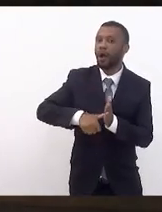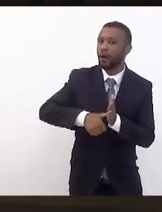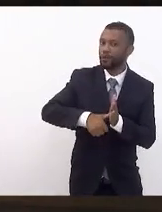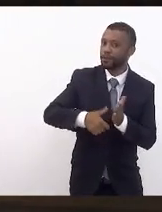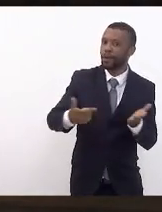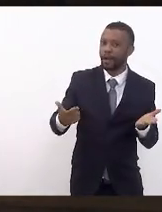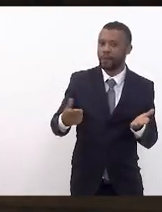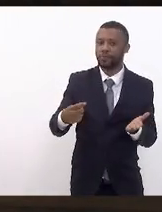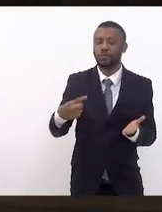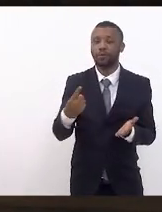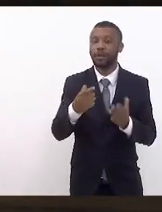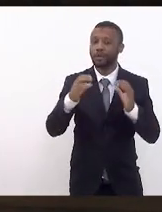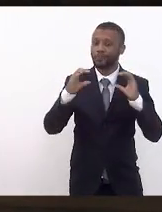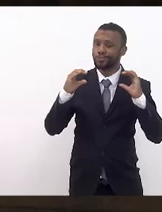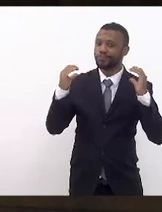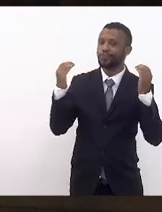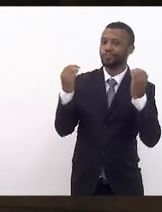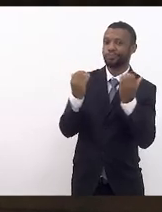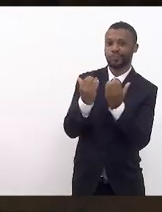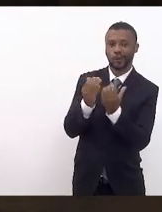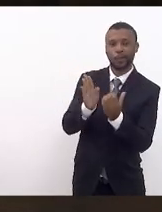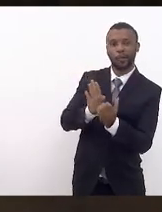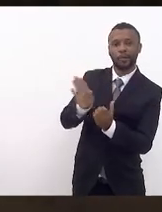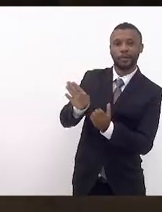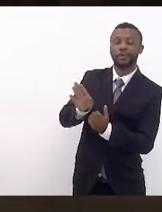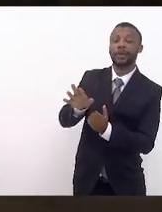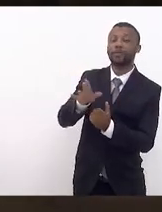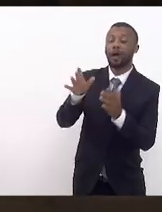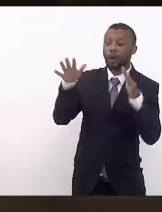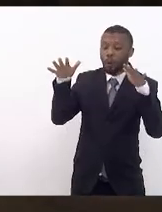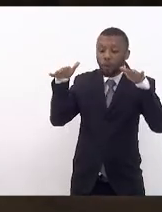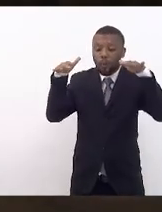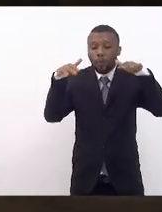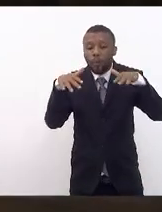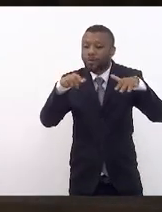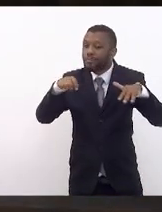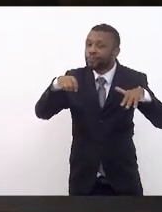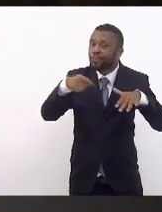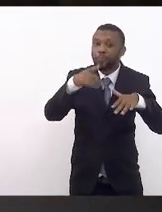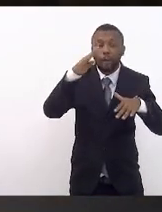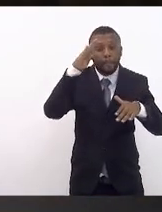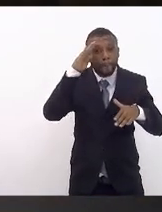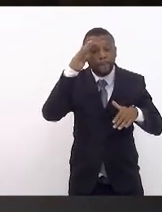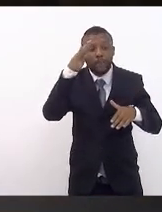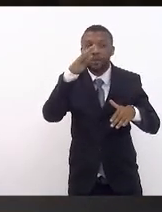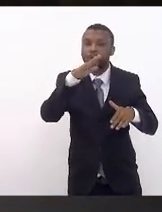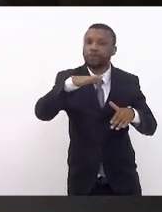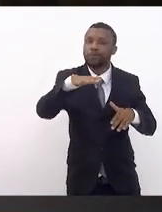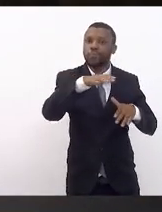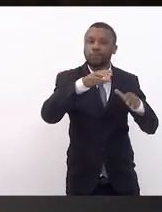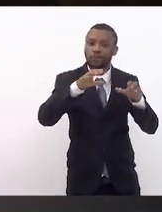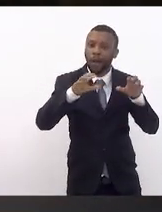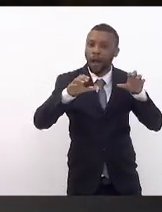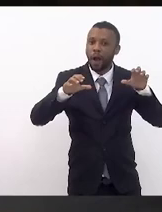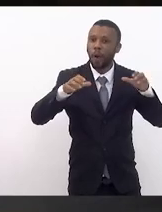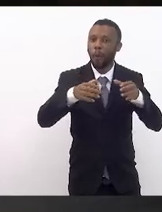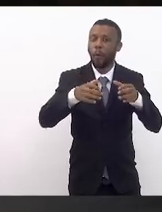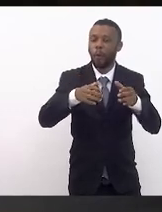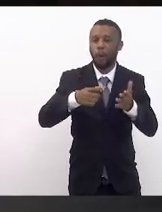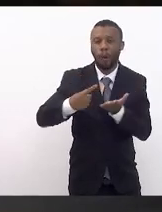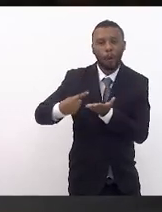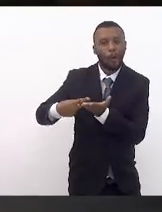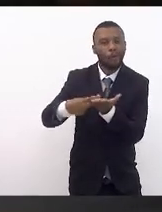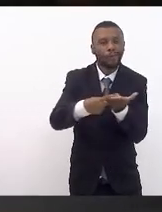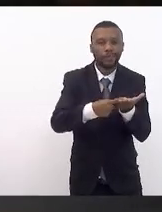Nossa convenção, ela não é destacada por ser chamada a maior convenção batista da América